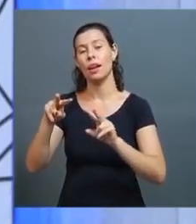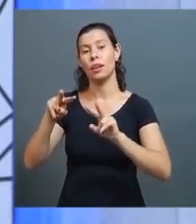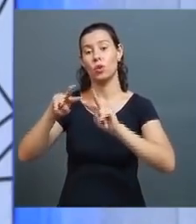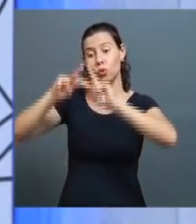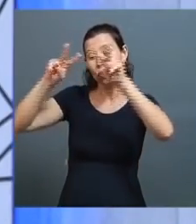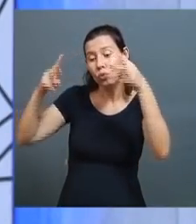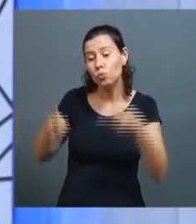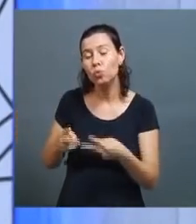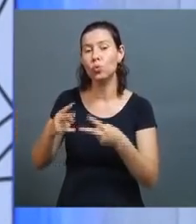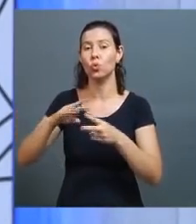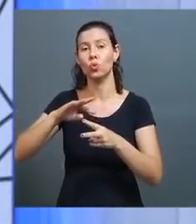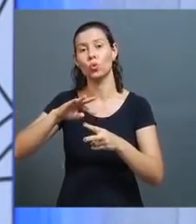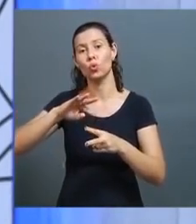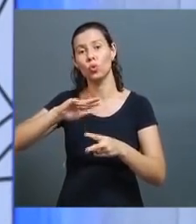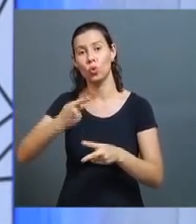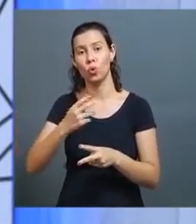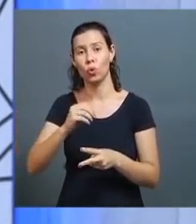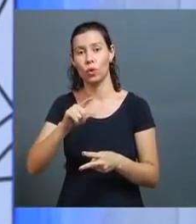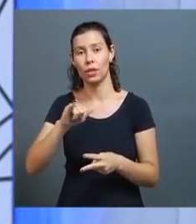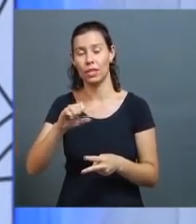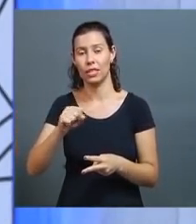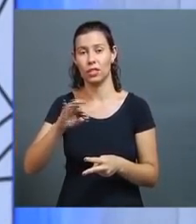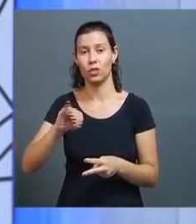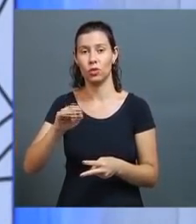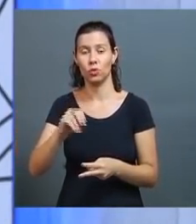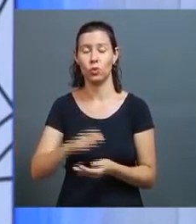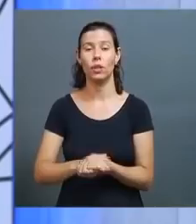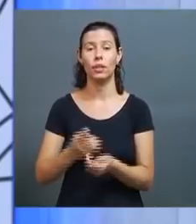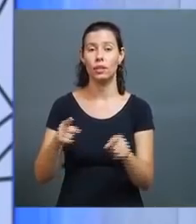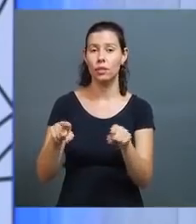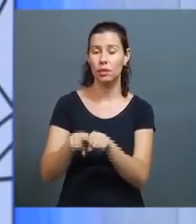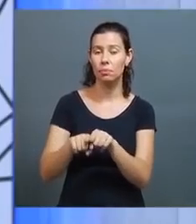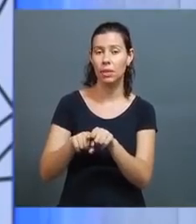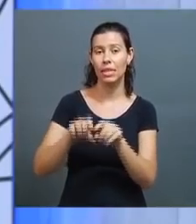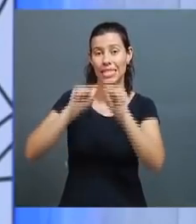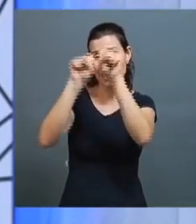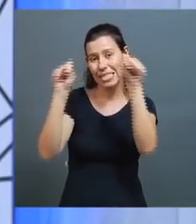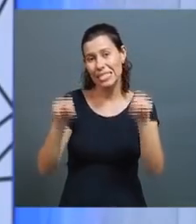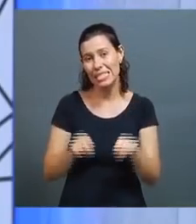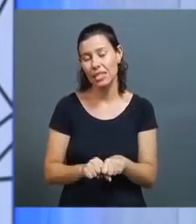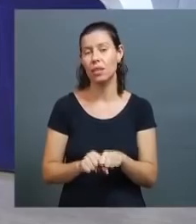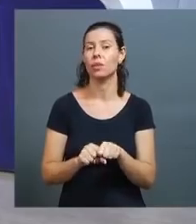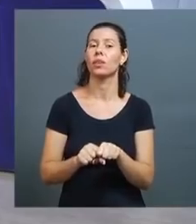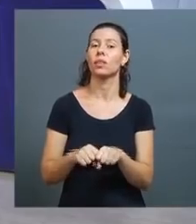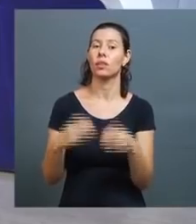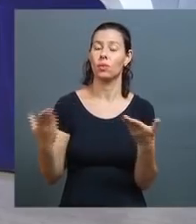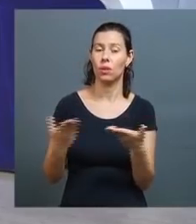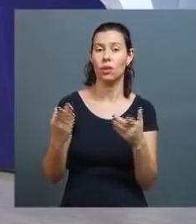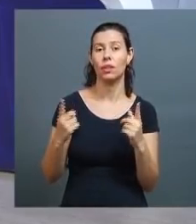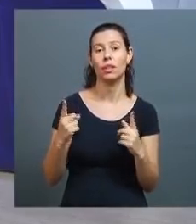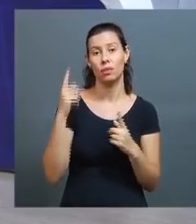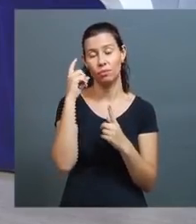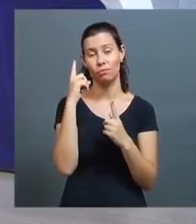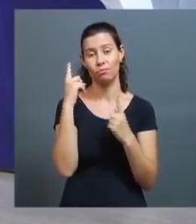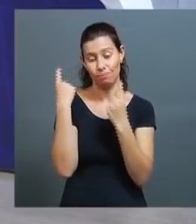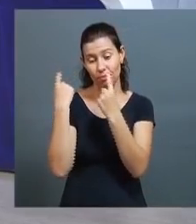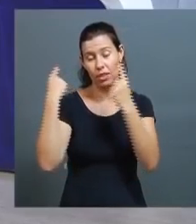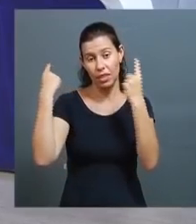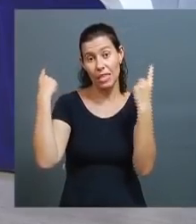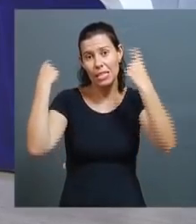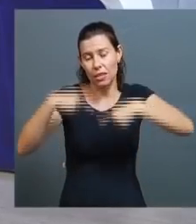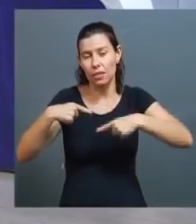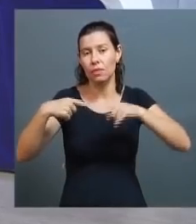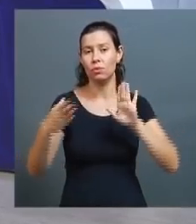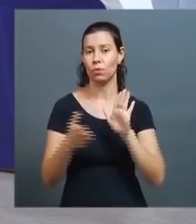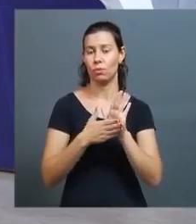formação desse sujeito, né? Então, é o desafio que está posto aí para nós. Eu gostaria só de complementar